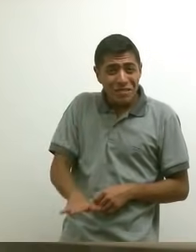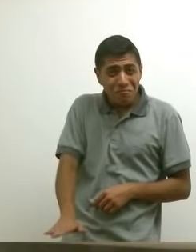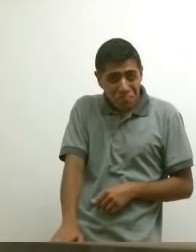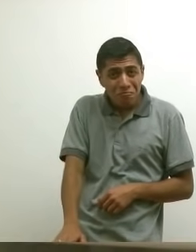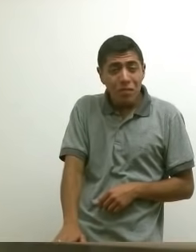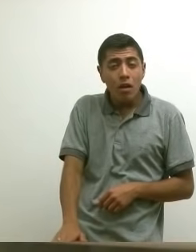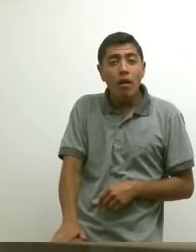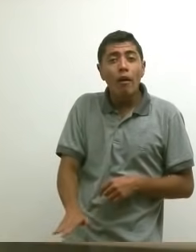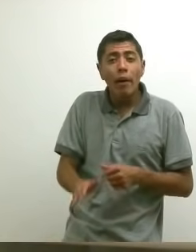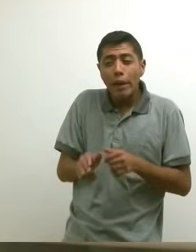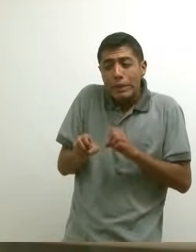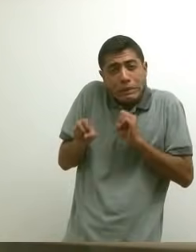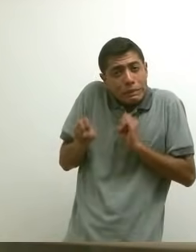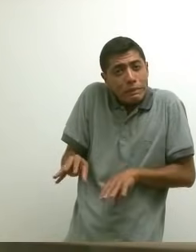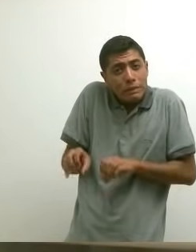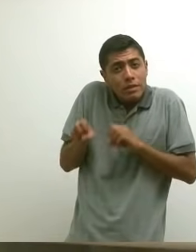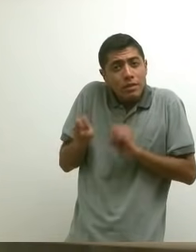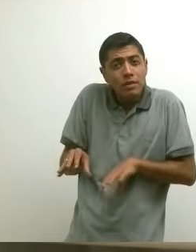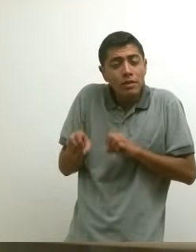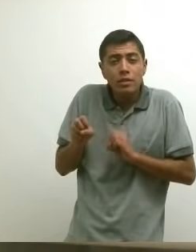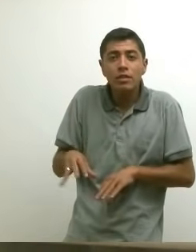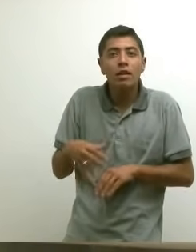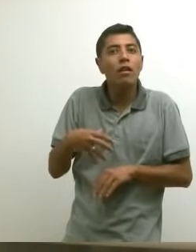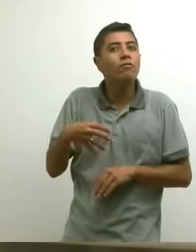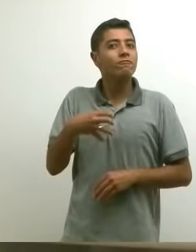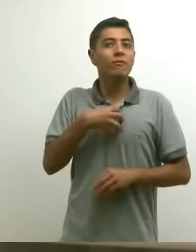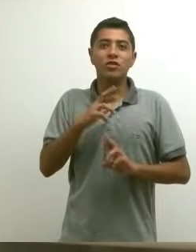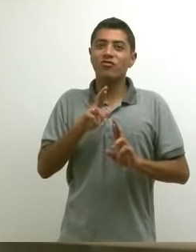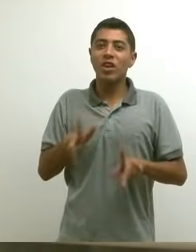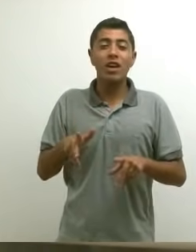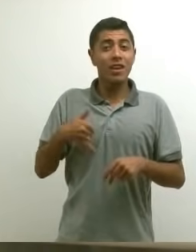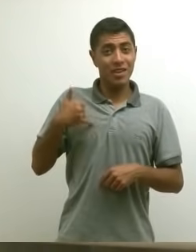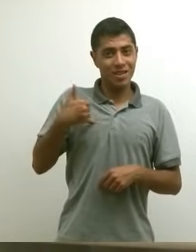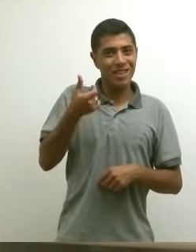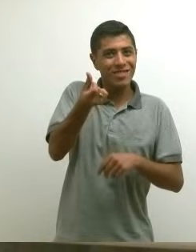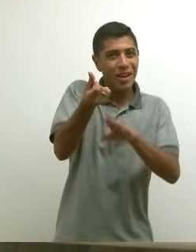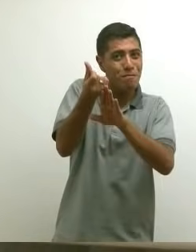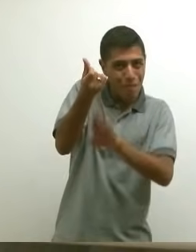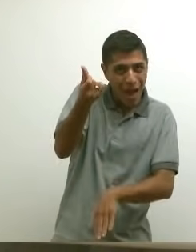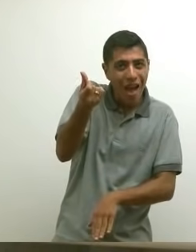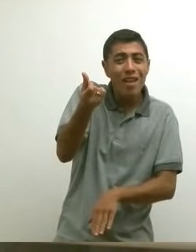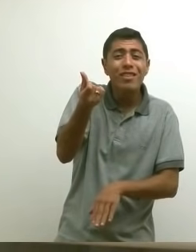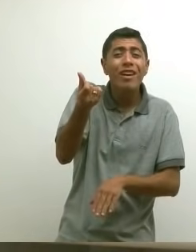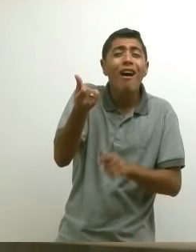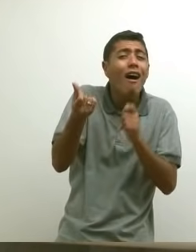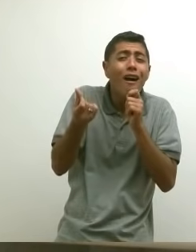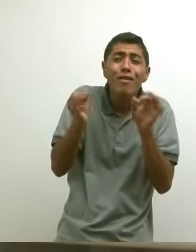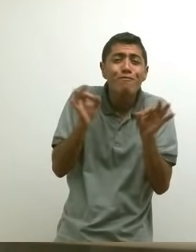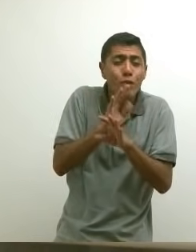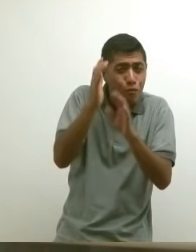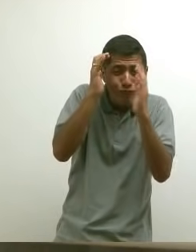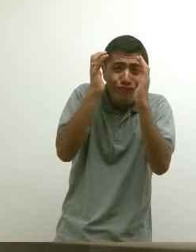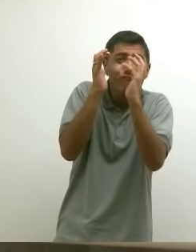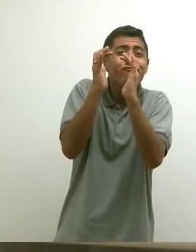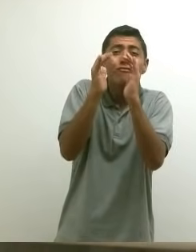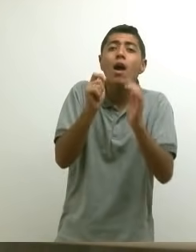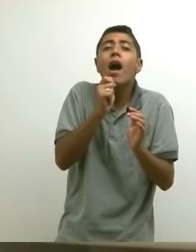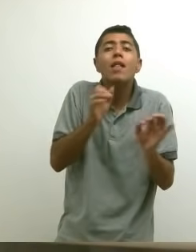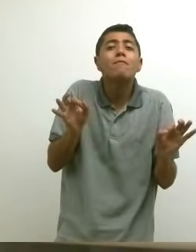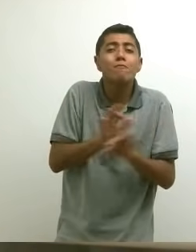minimizar ou seja para a partir dos seis anos de idade realizada ela vive num mundo